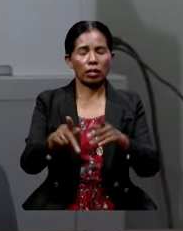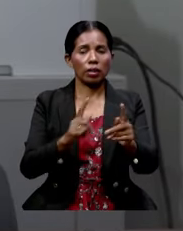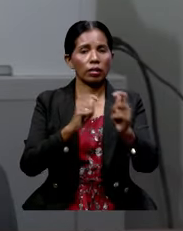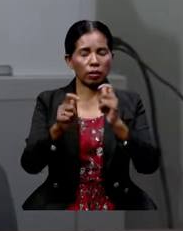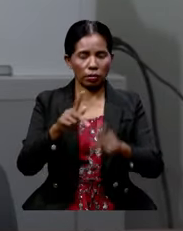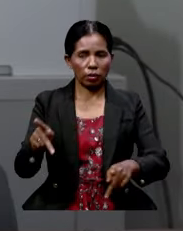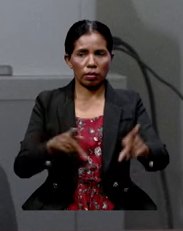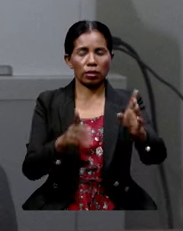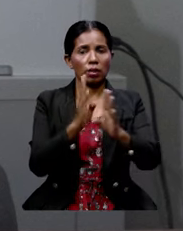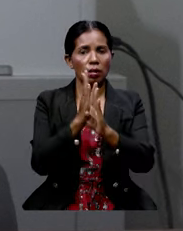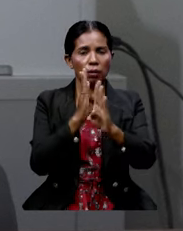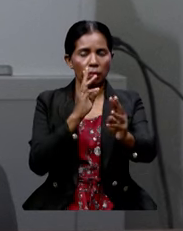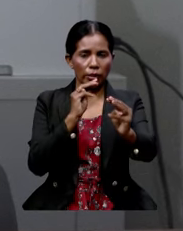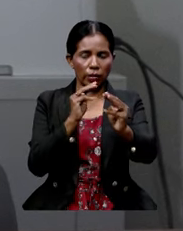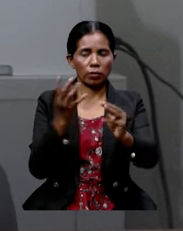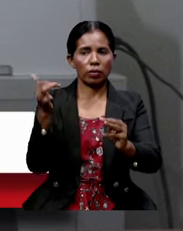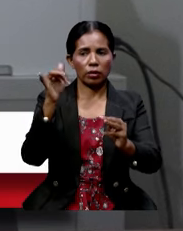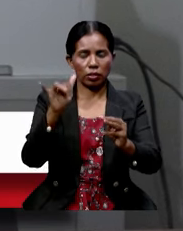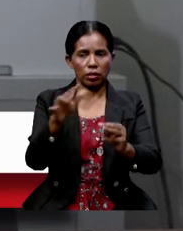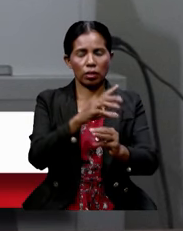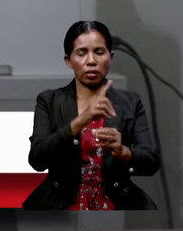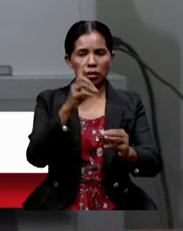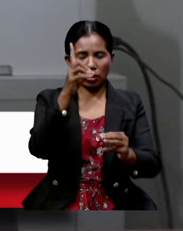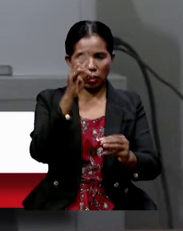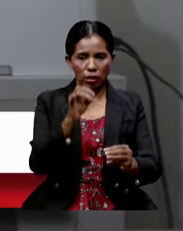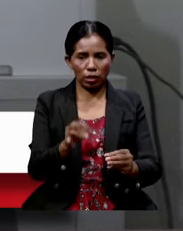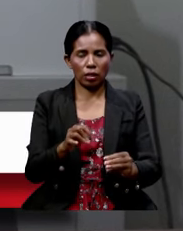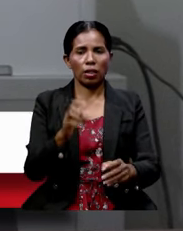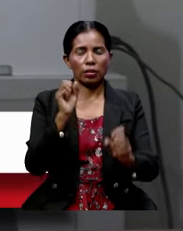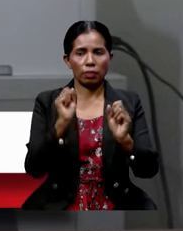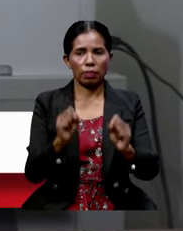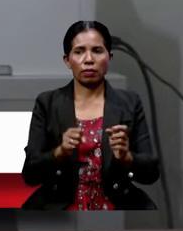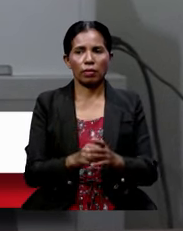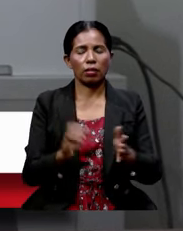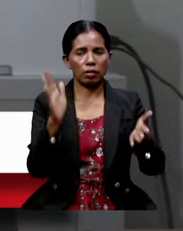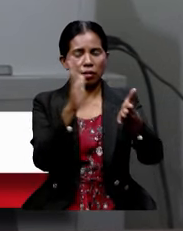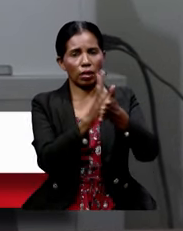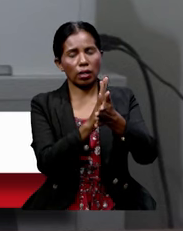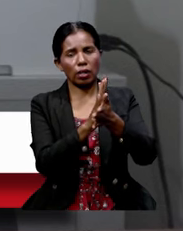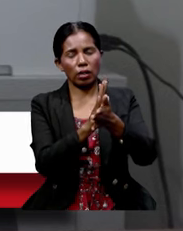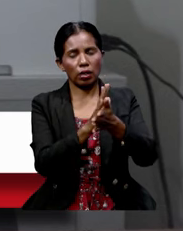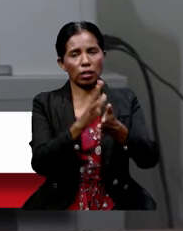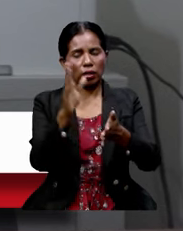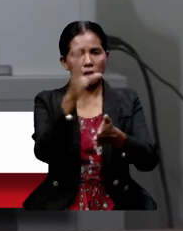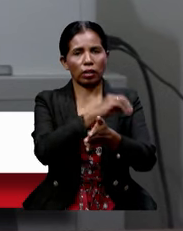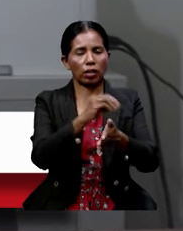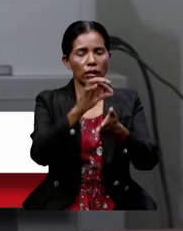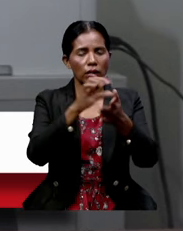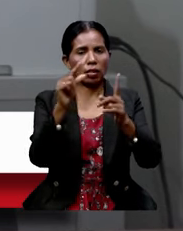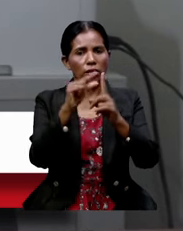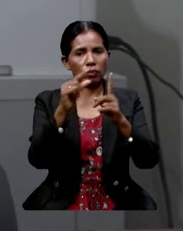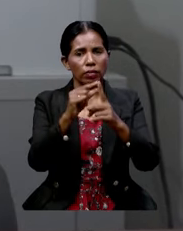liliu hanesa microlet sira urbano de linha, atu taka imagem on on recareta lolong